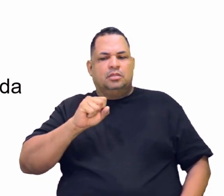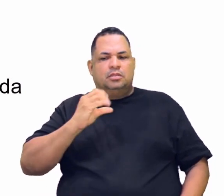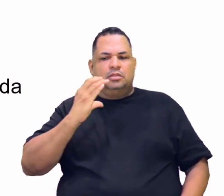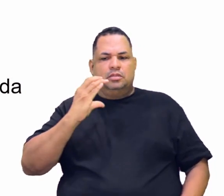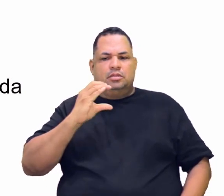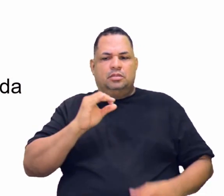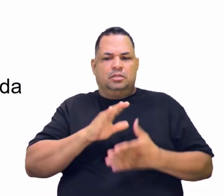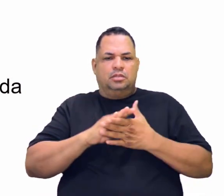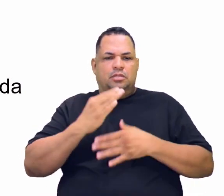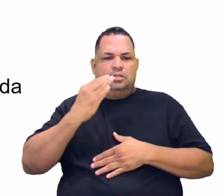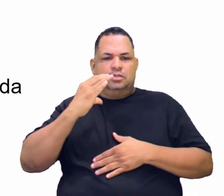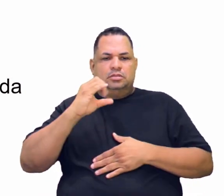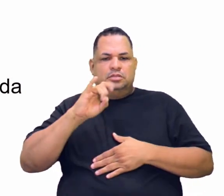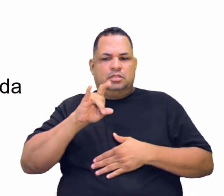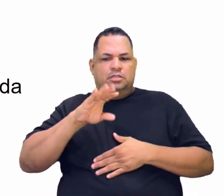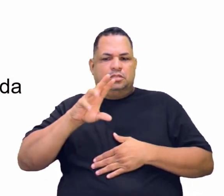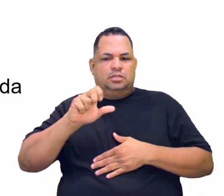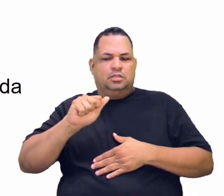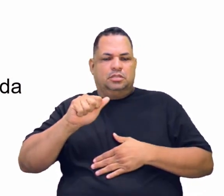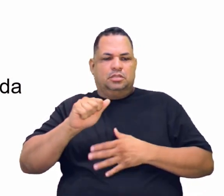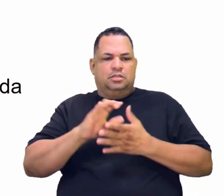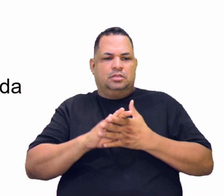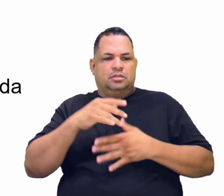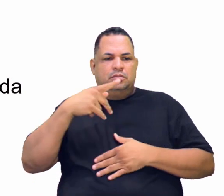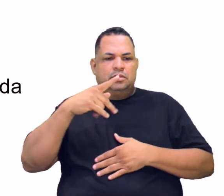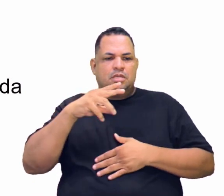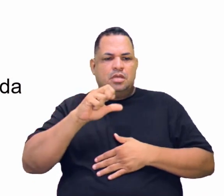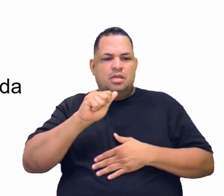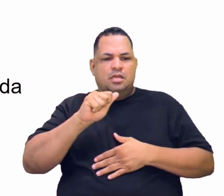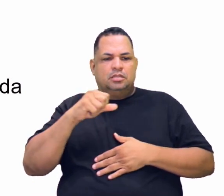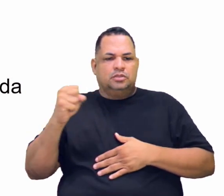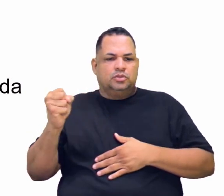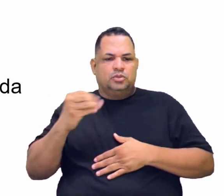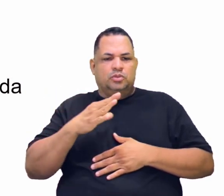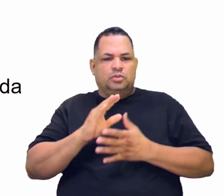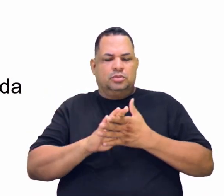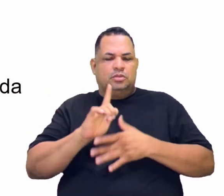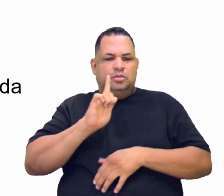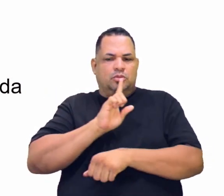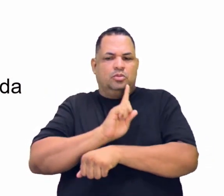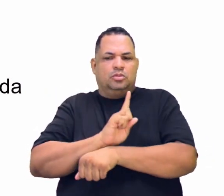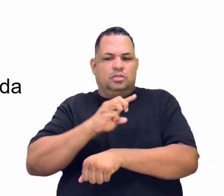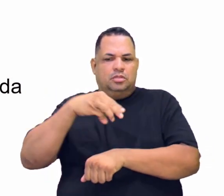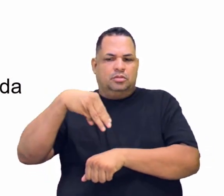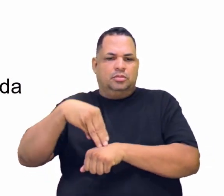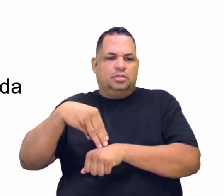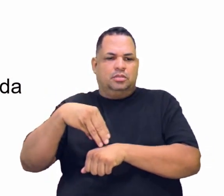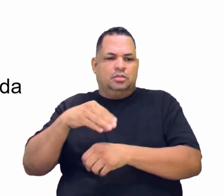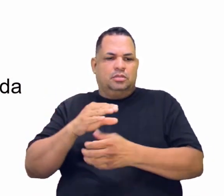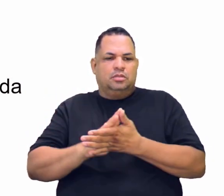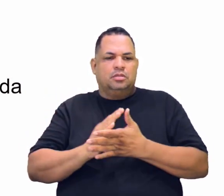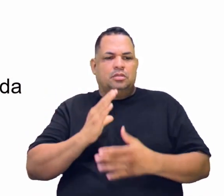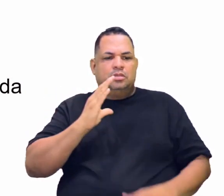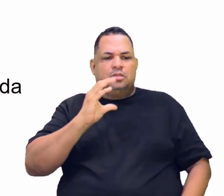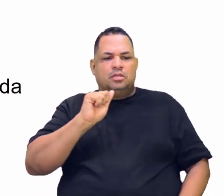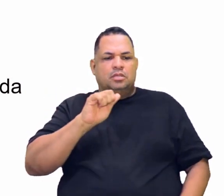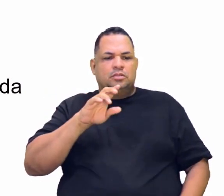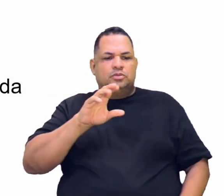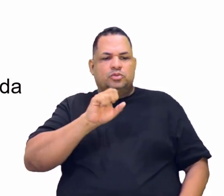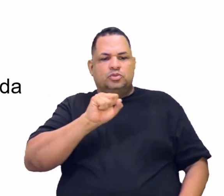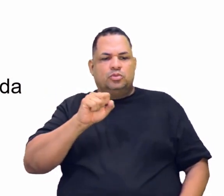de Cerejeiras. Os Pacás Novos, em Guajará-Mirim. O